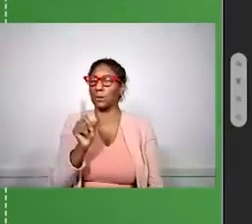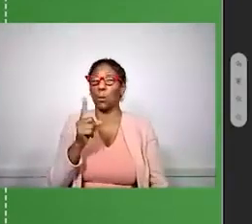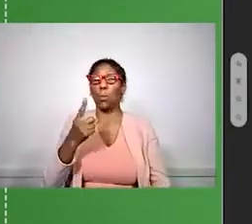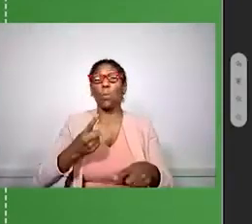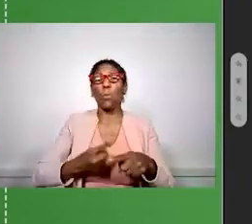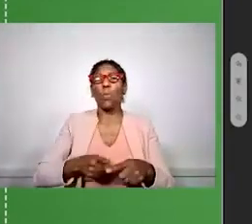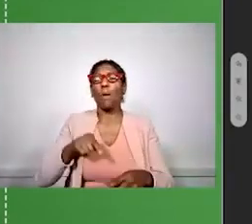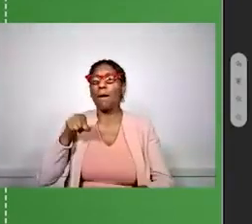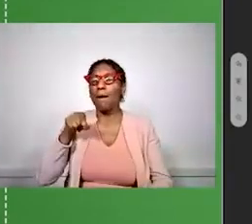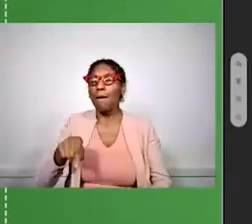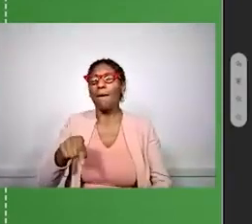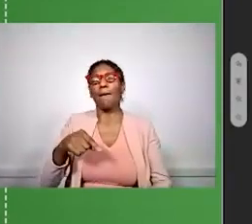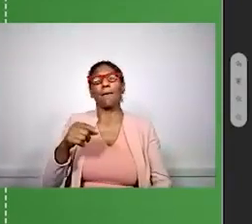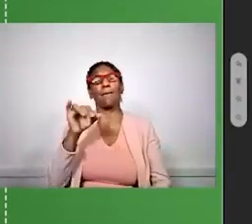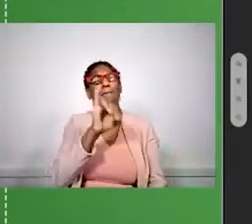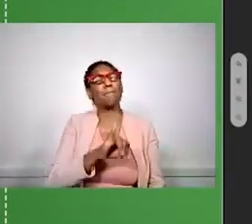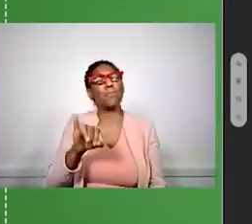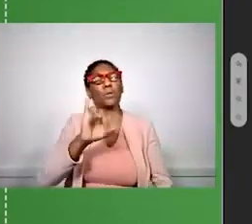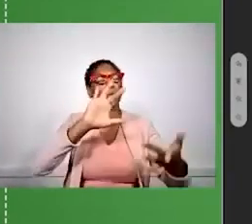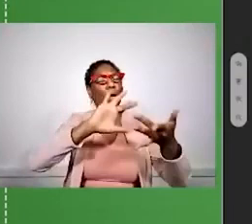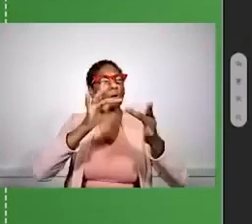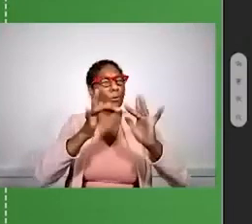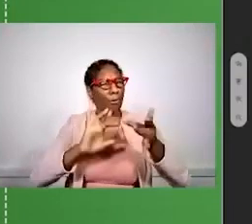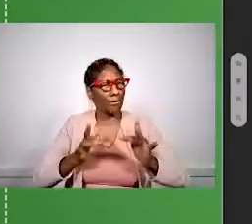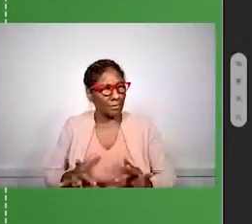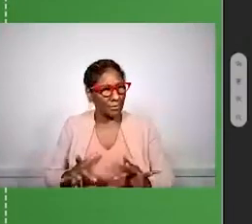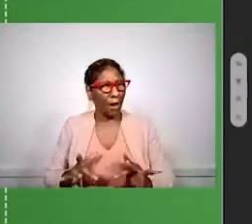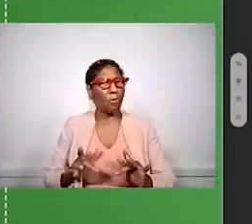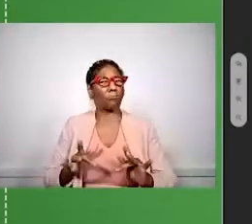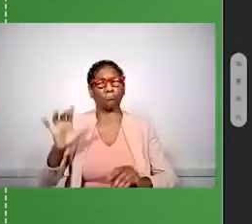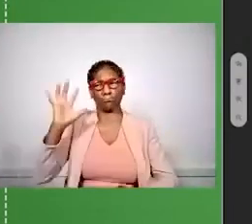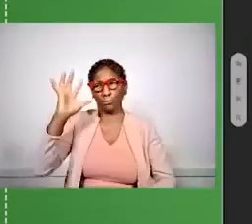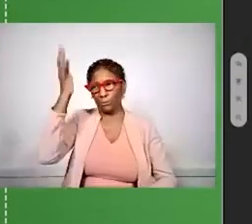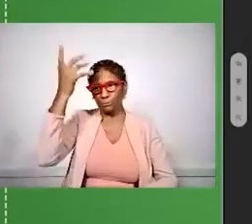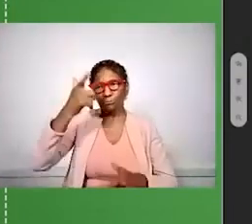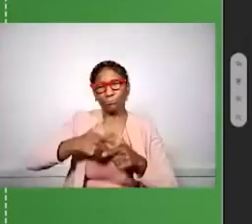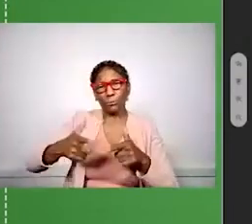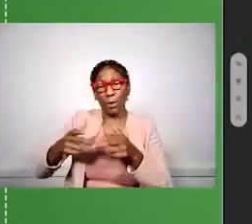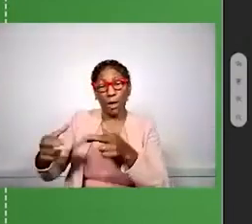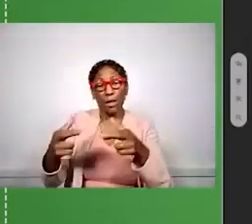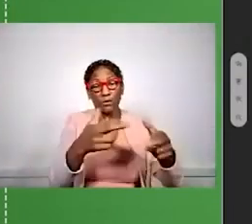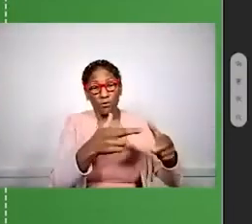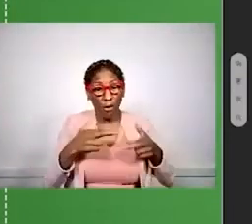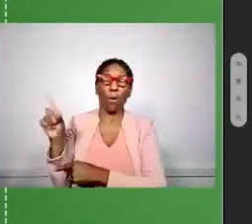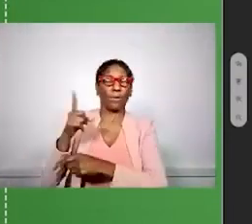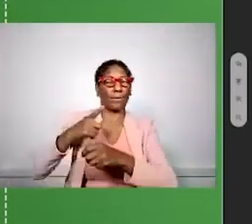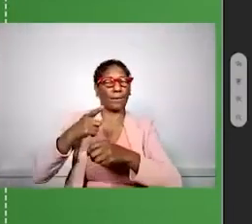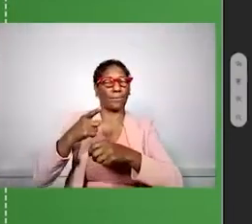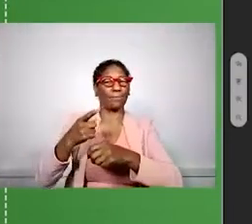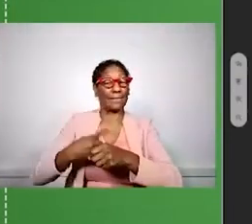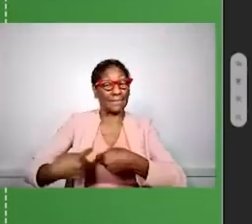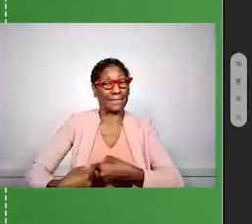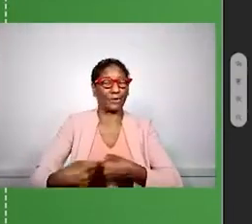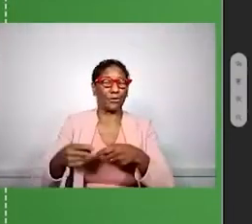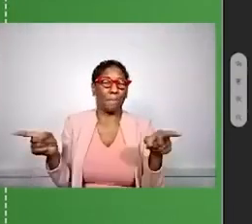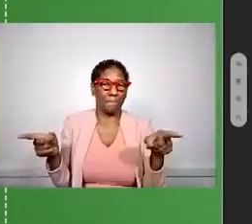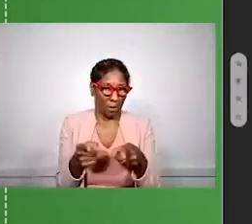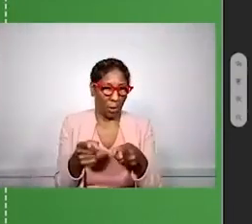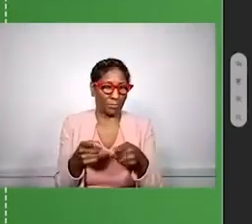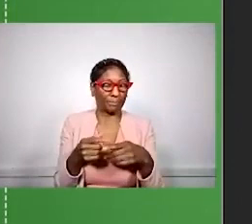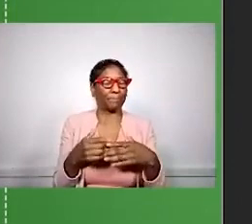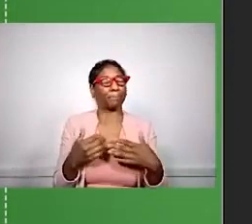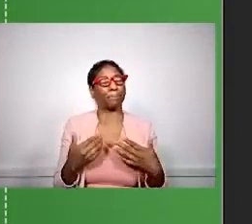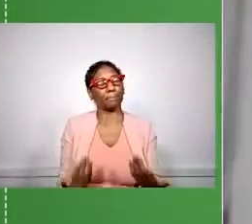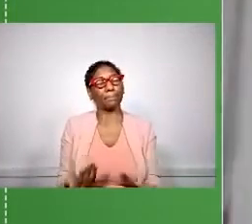privatização são os contratos com os municípios que garantiram ao concessionário ali anos de exploração do serviço